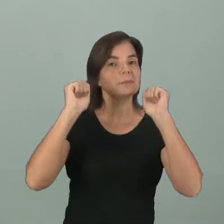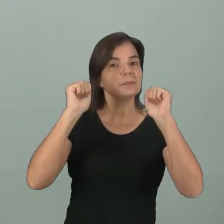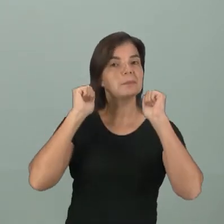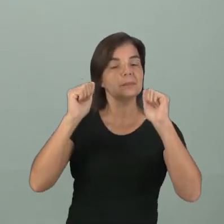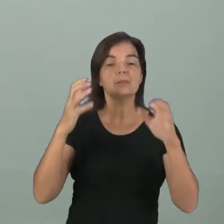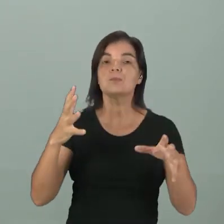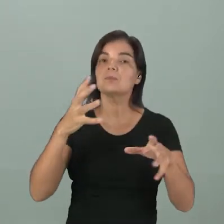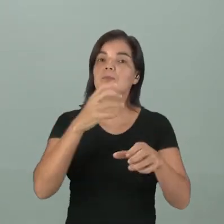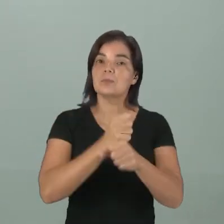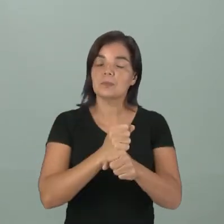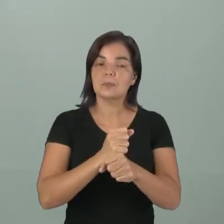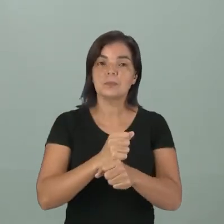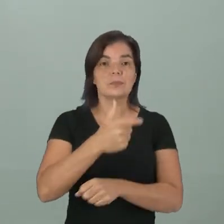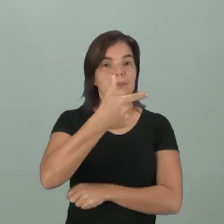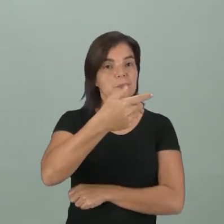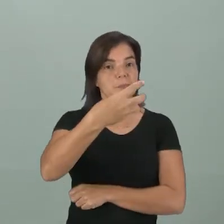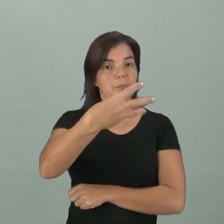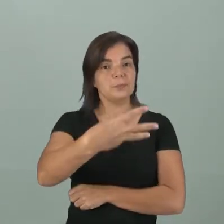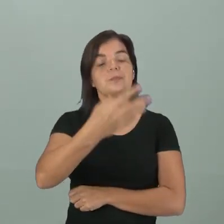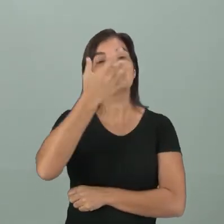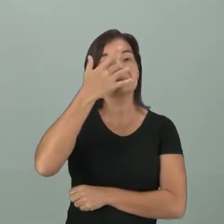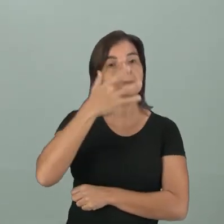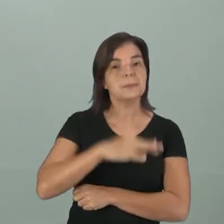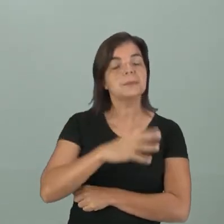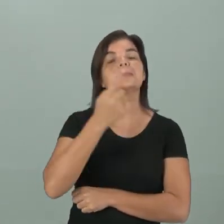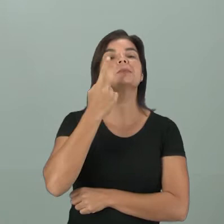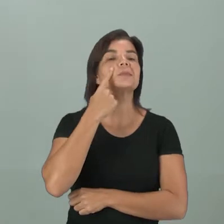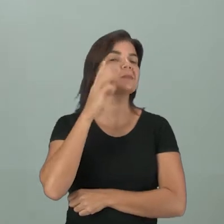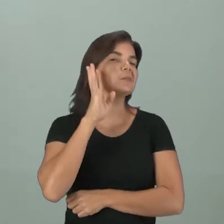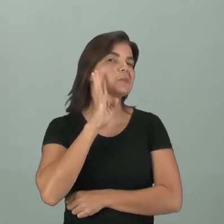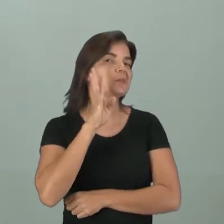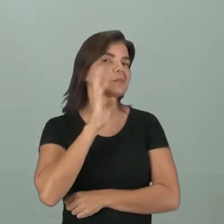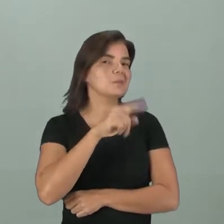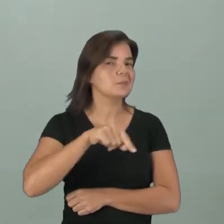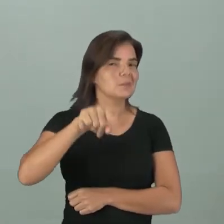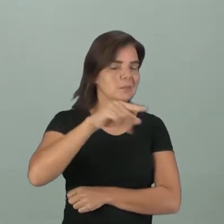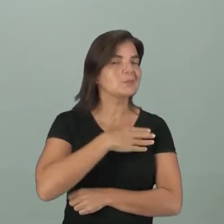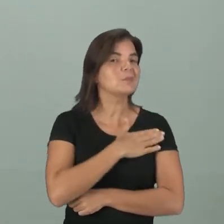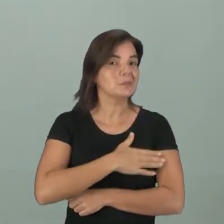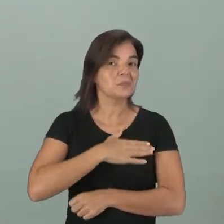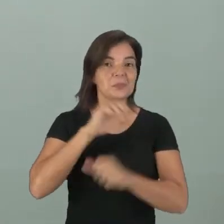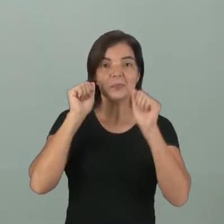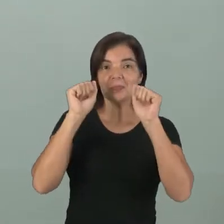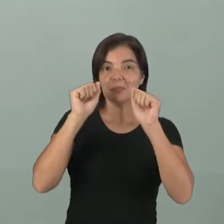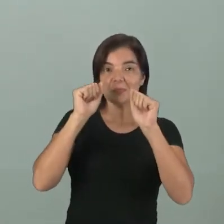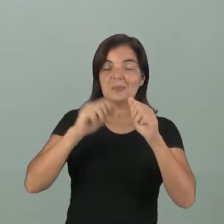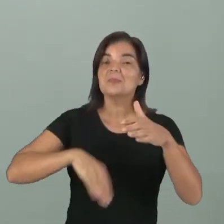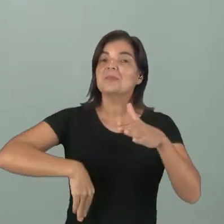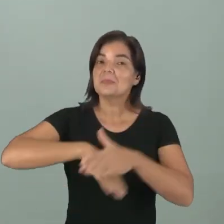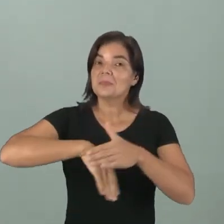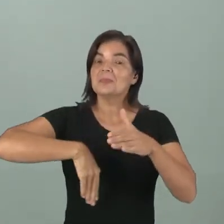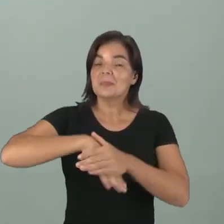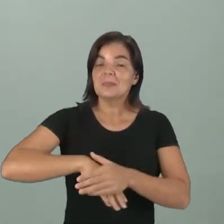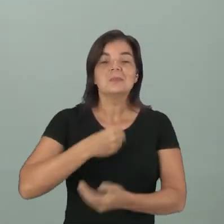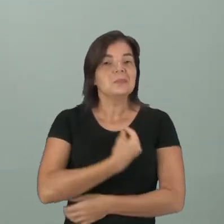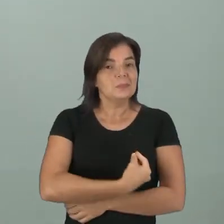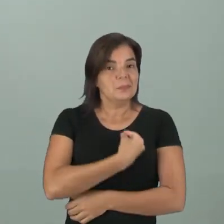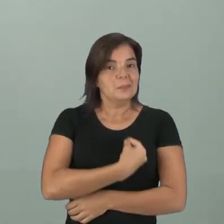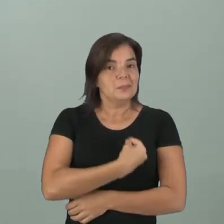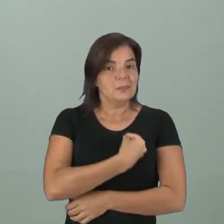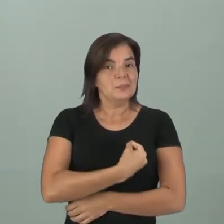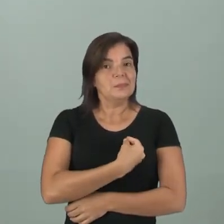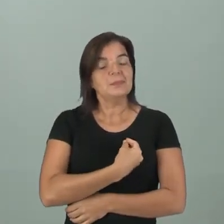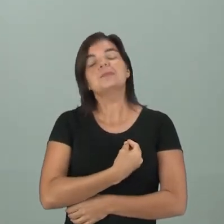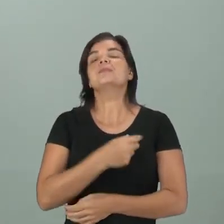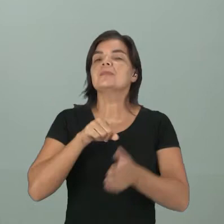torcida? O total de 23 crianças. Olha que legal. E você? Você gosta de torcer para algum time? Você gosta de participar